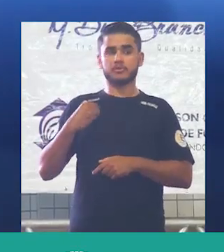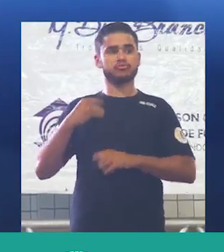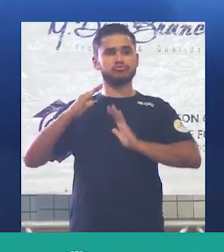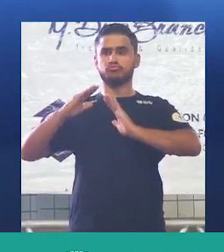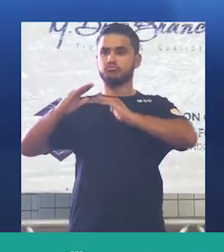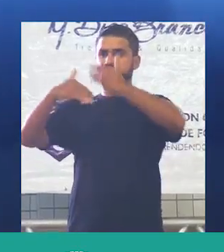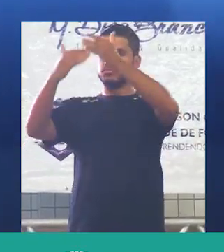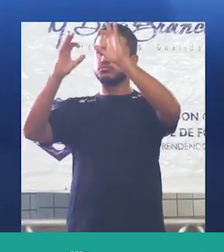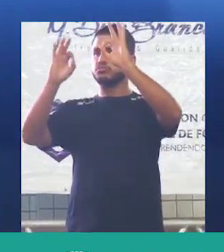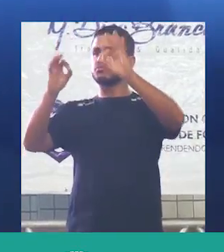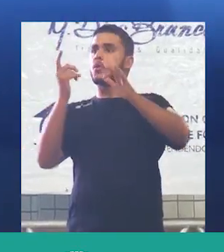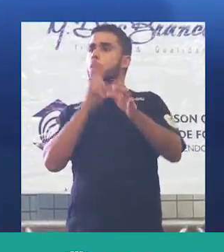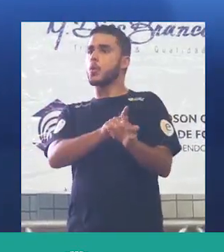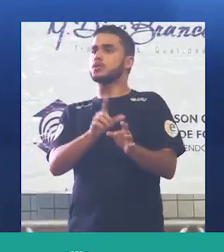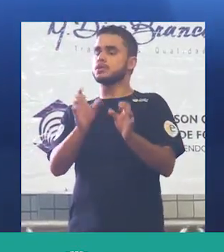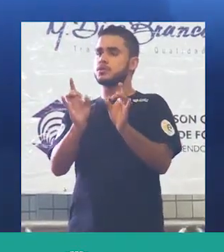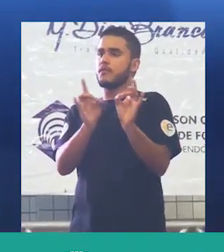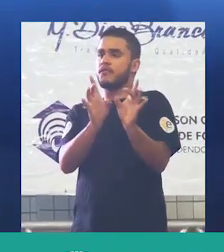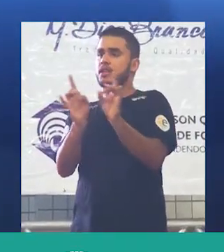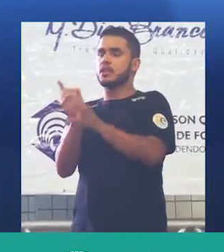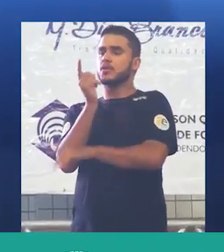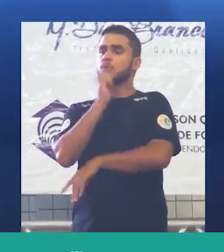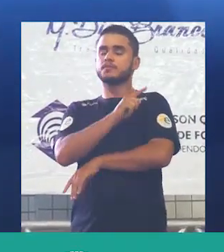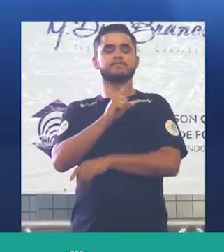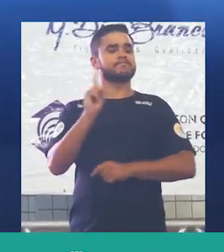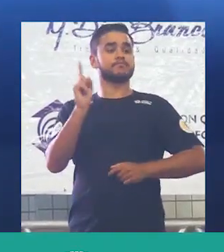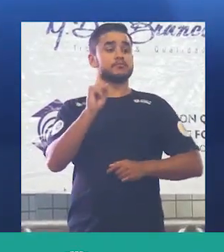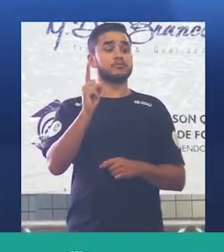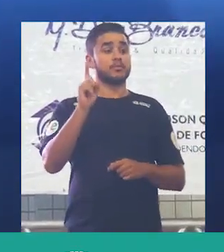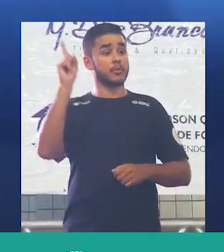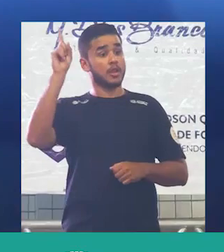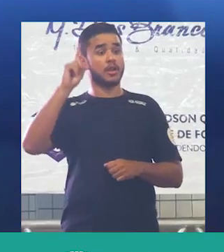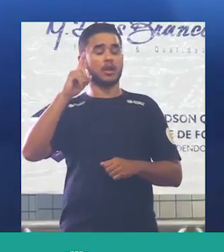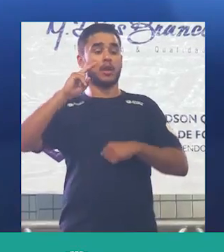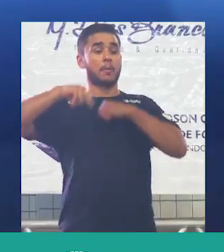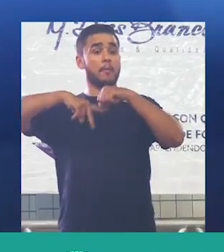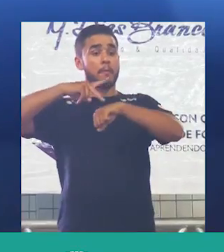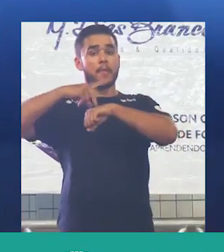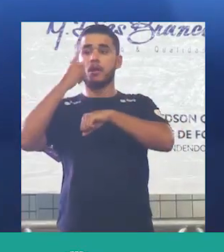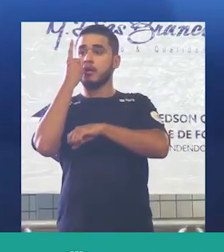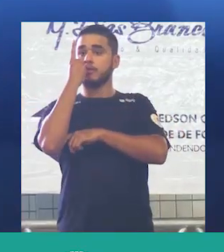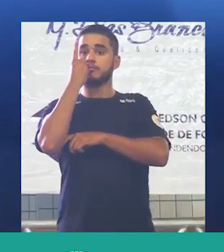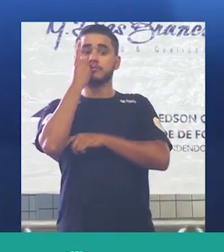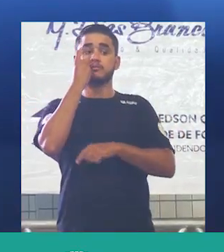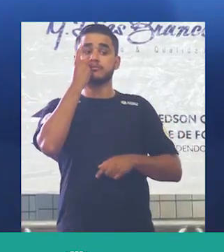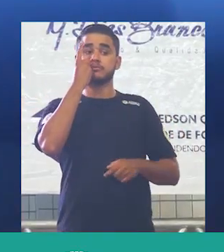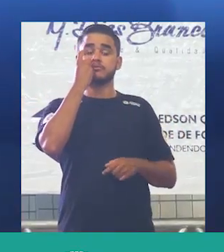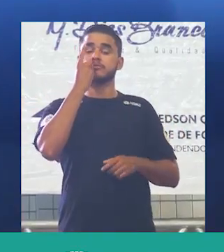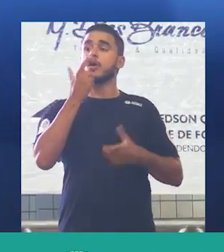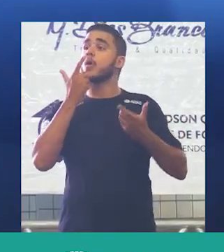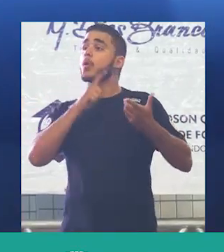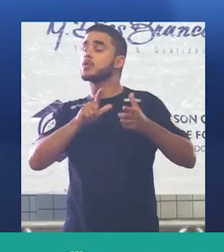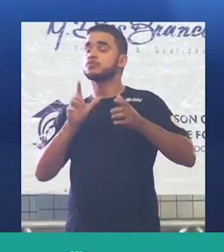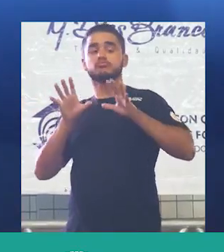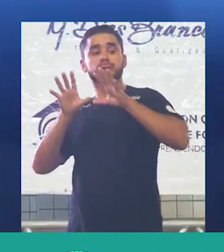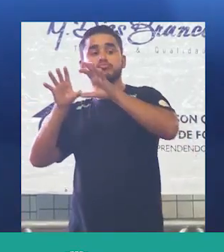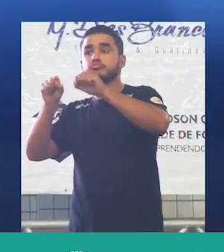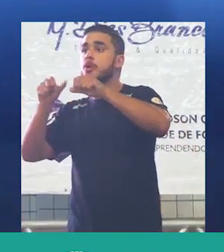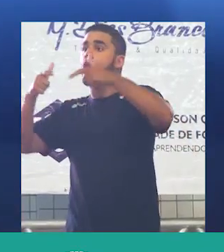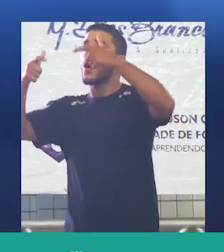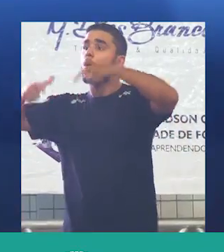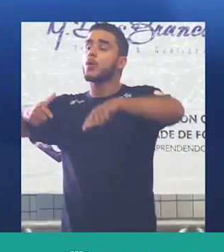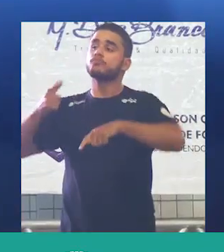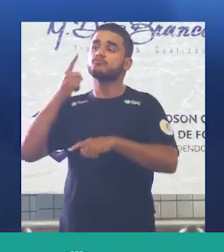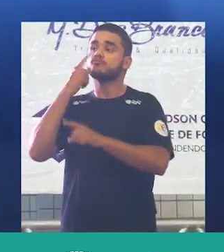avançada, como os espanhóis encontraram. Os espanhóis encontraram incas, maias, astecas, que já